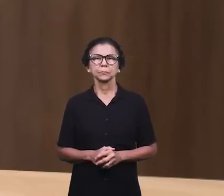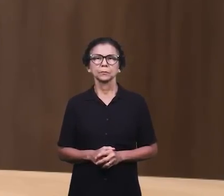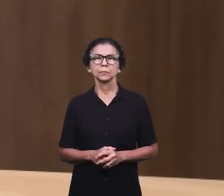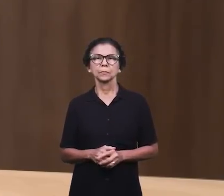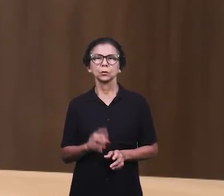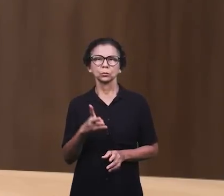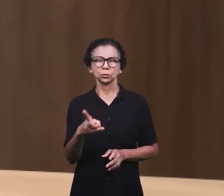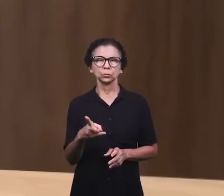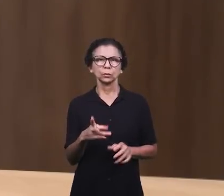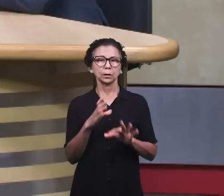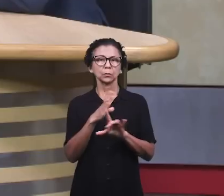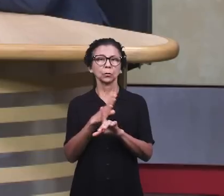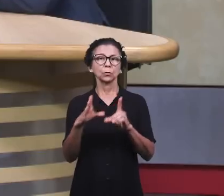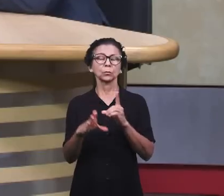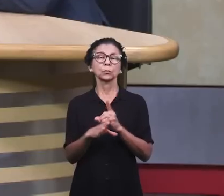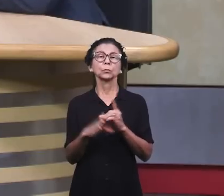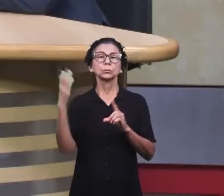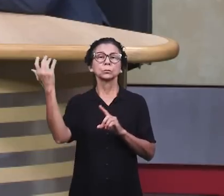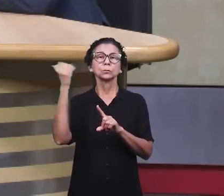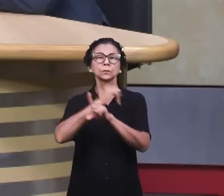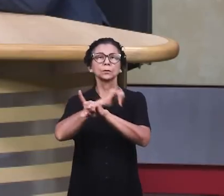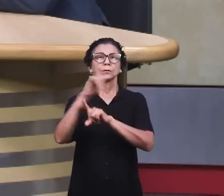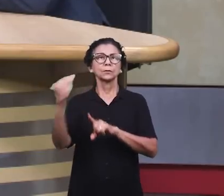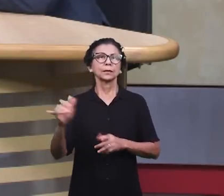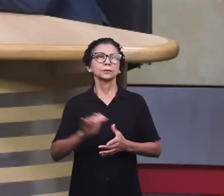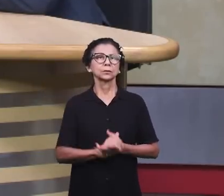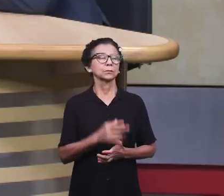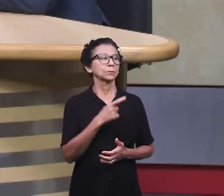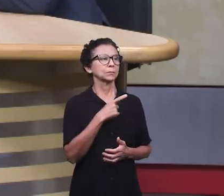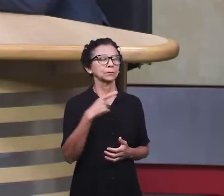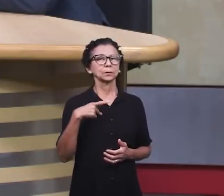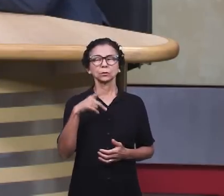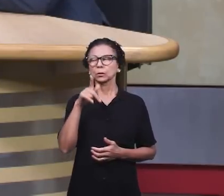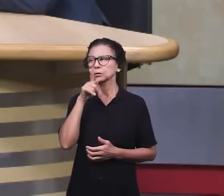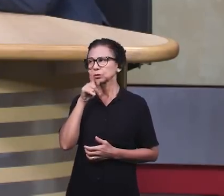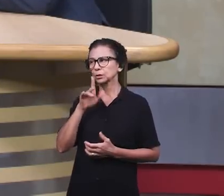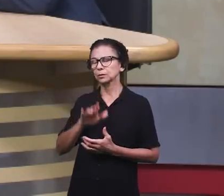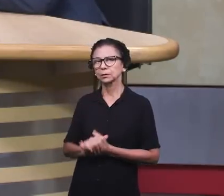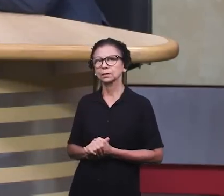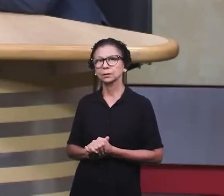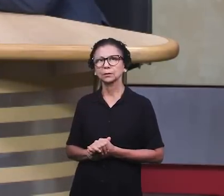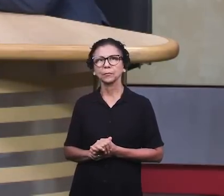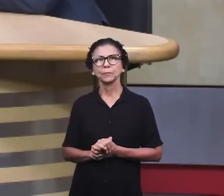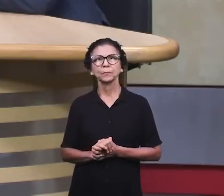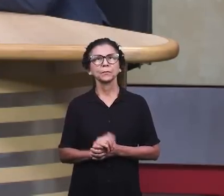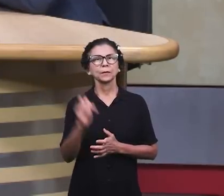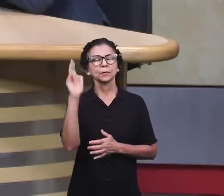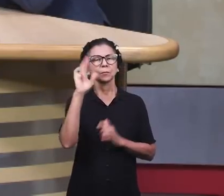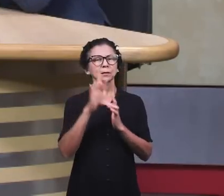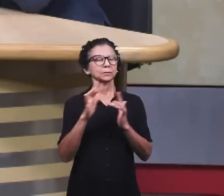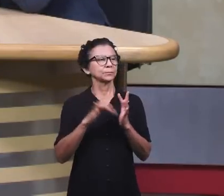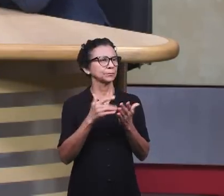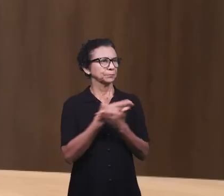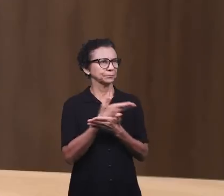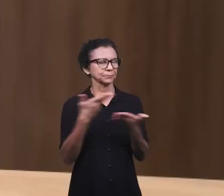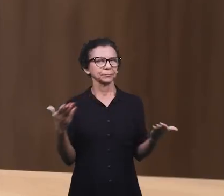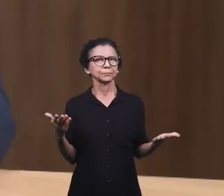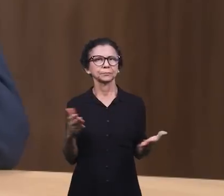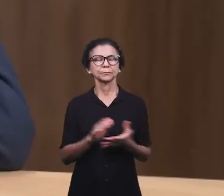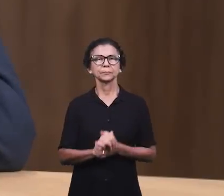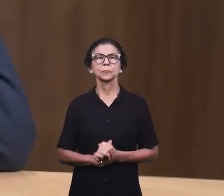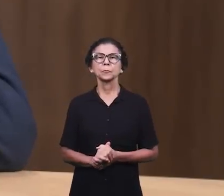novamente com a presença aqui do pastor Gilson, Amém. Paz do Senhor, pastor Amadeu. Paz do pastor Senhor. Alexandre. Paz do Senhor.